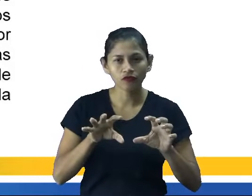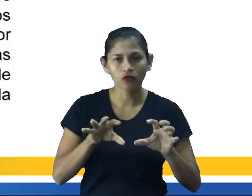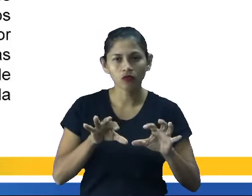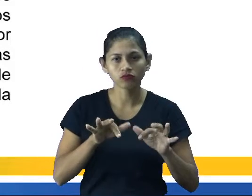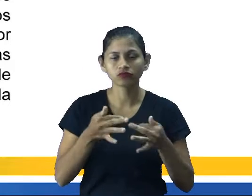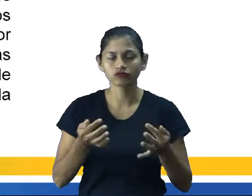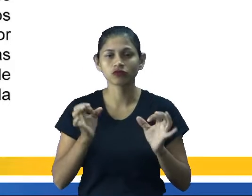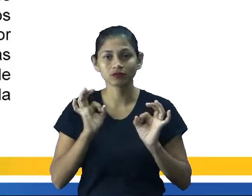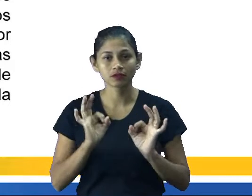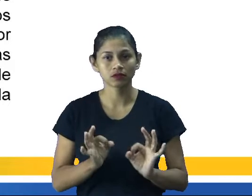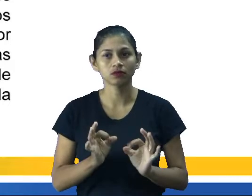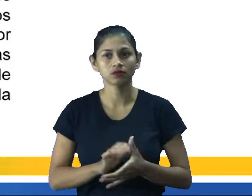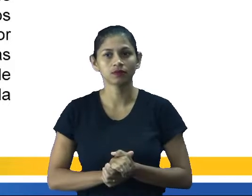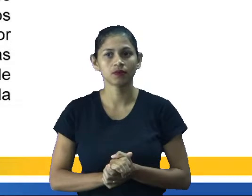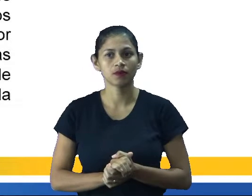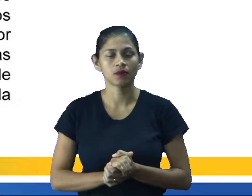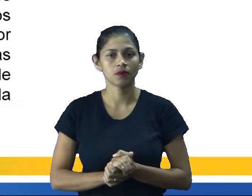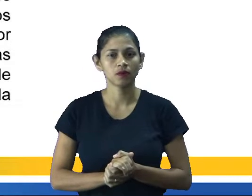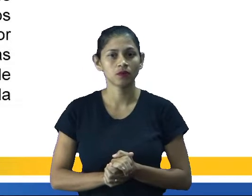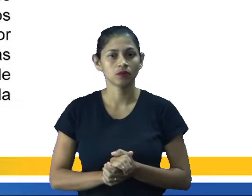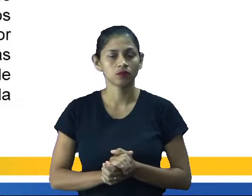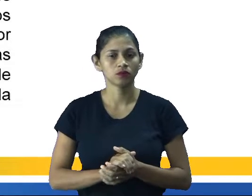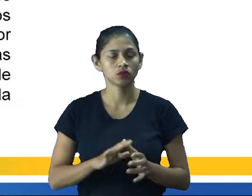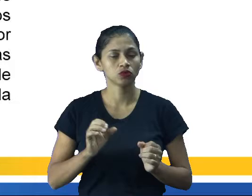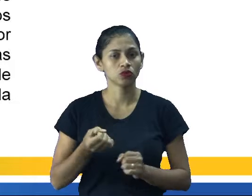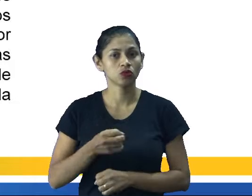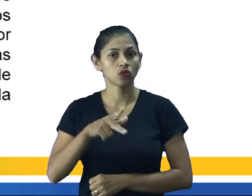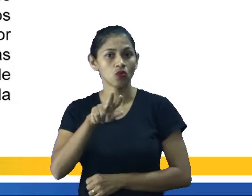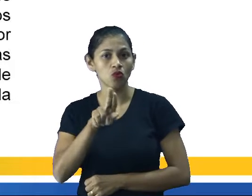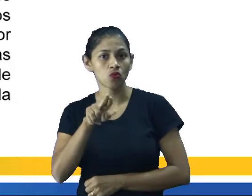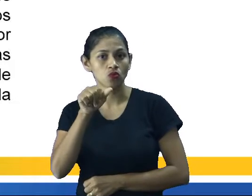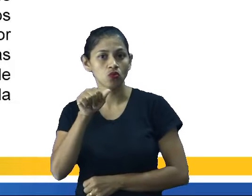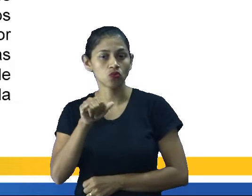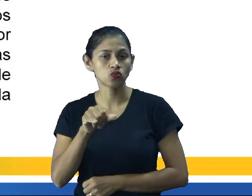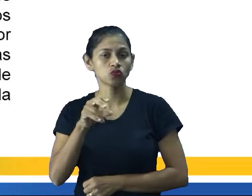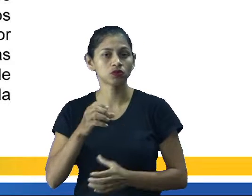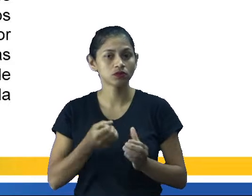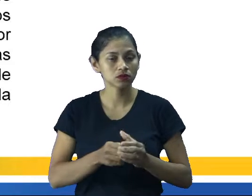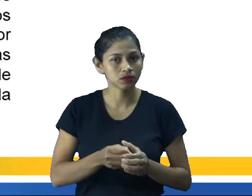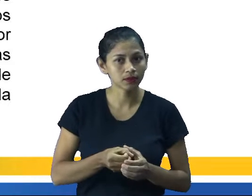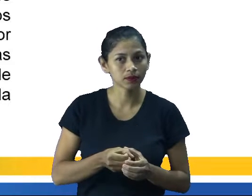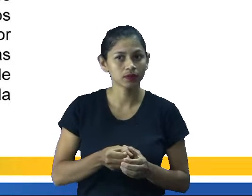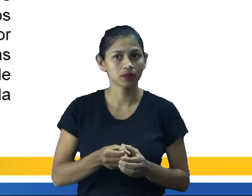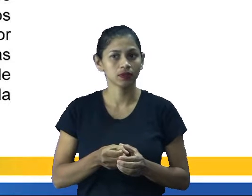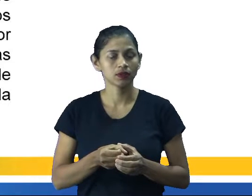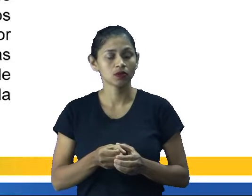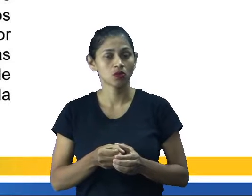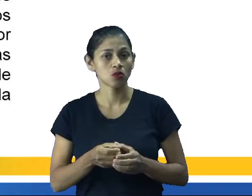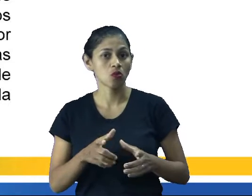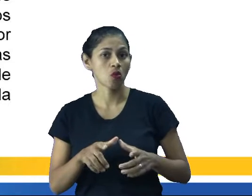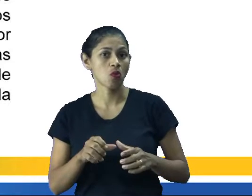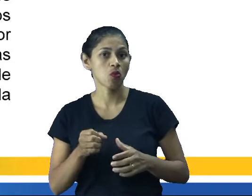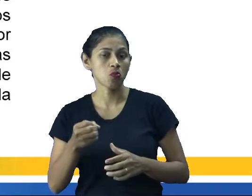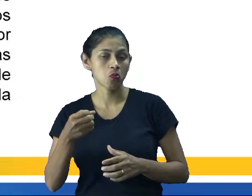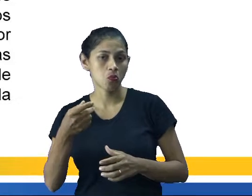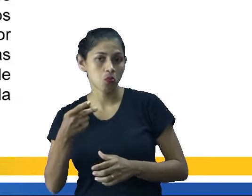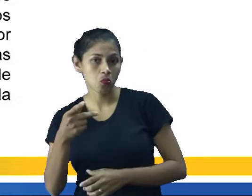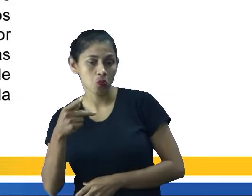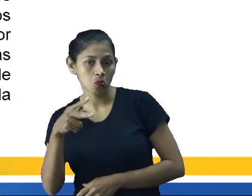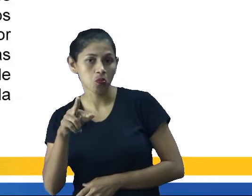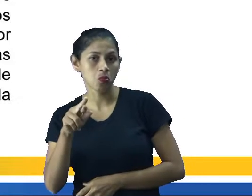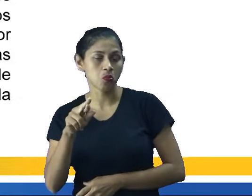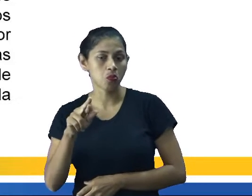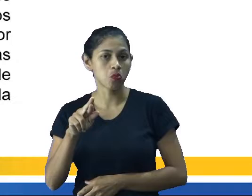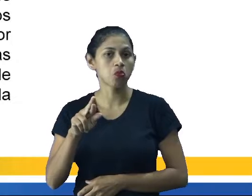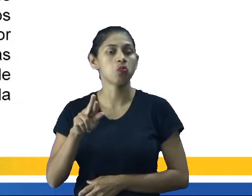Isolada, forma todo ser vivo, no caso dos organismos unicelulares ou junto com outras células, ou no caso também de pluricelulares. A